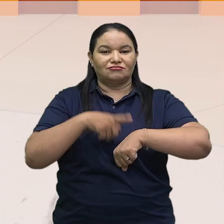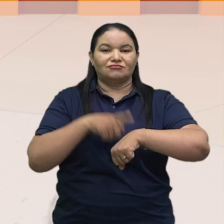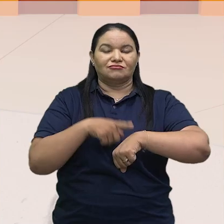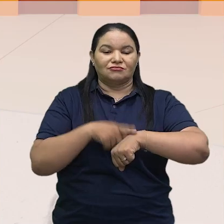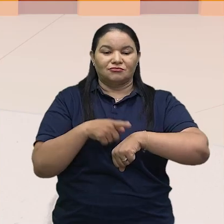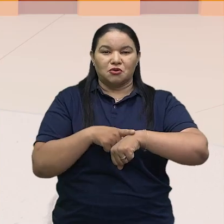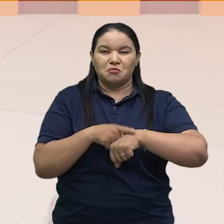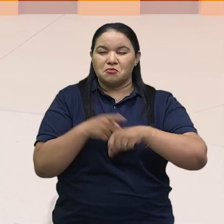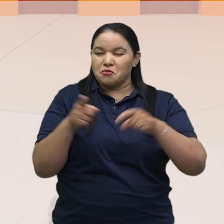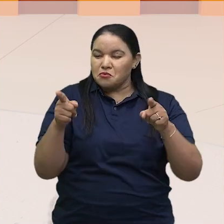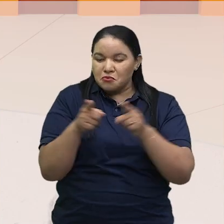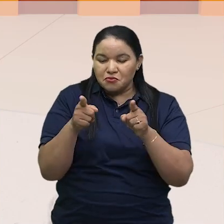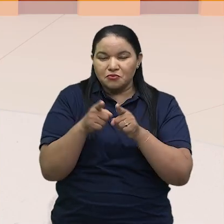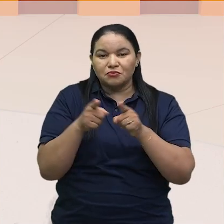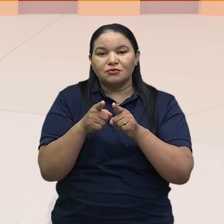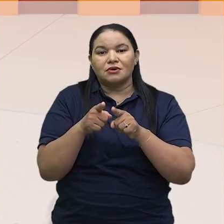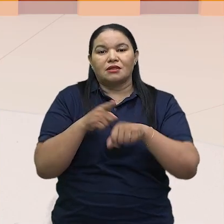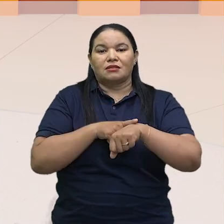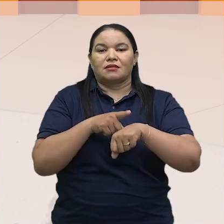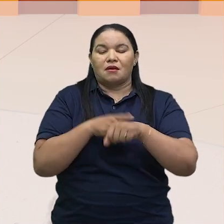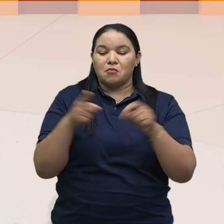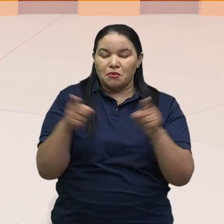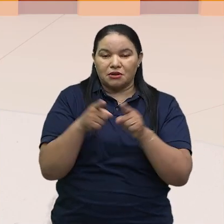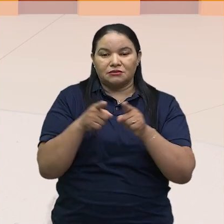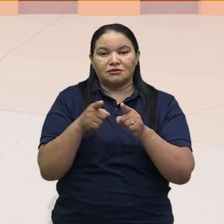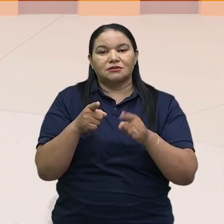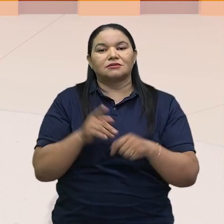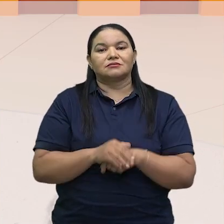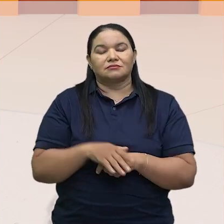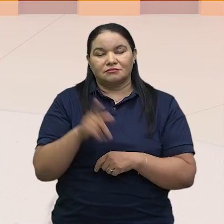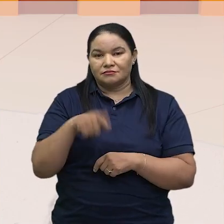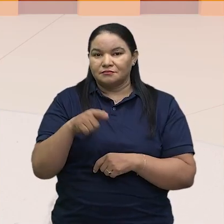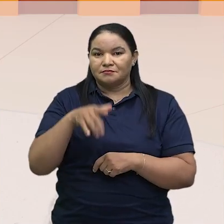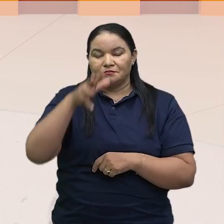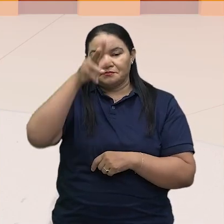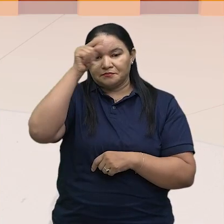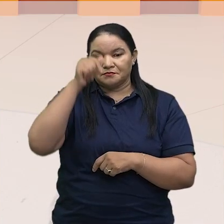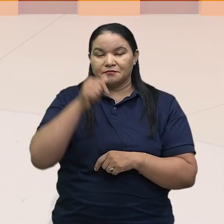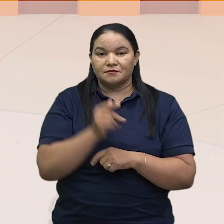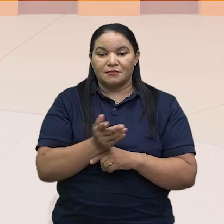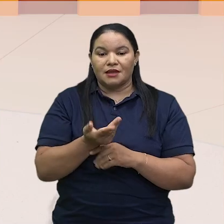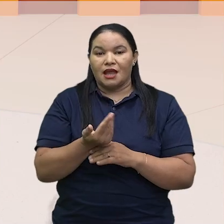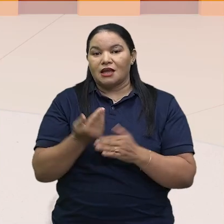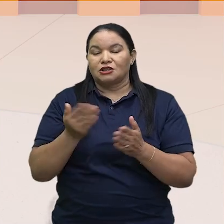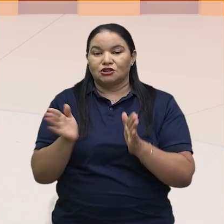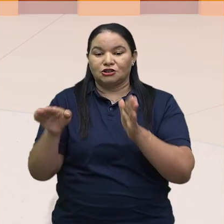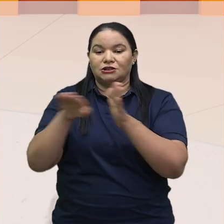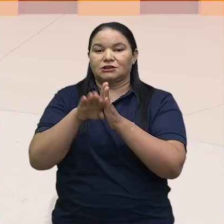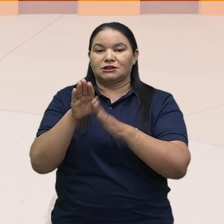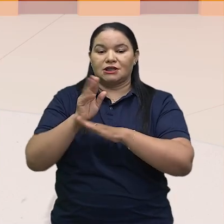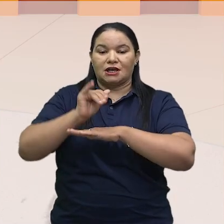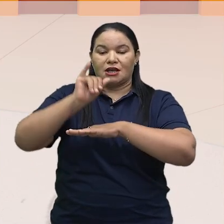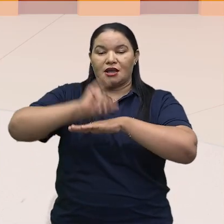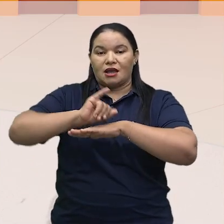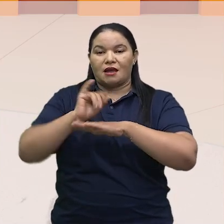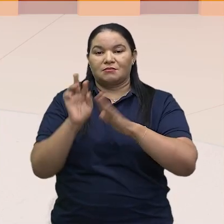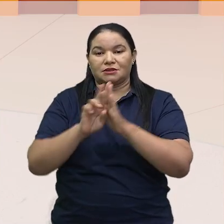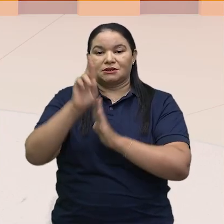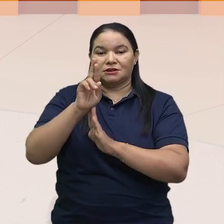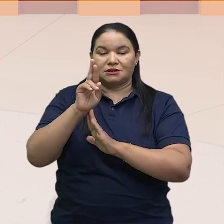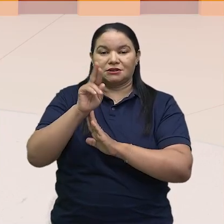horas. Essa viagem entre o Brasil, aqui através de Manaus, né, e Lisboa, que representa ali